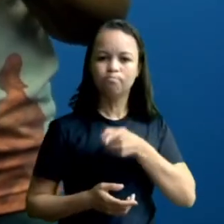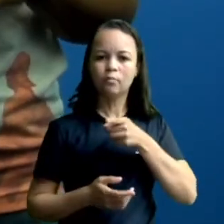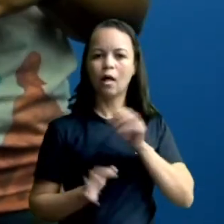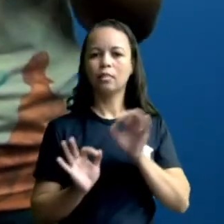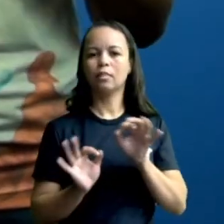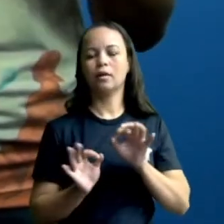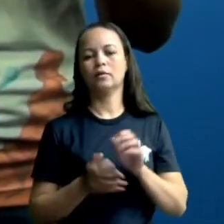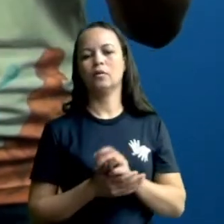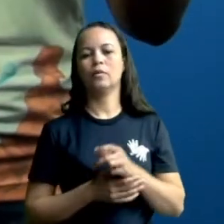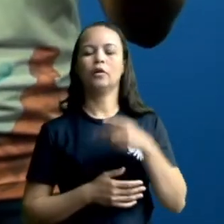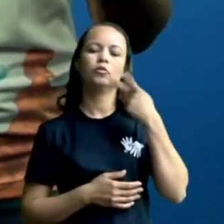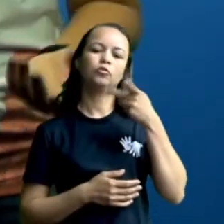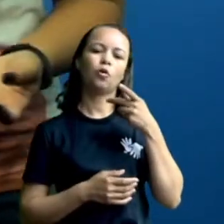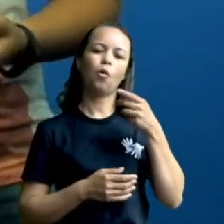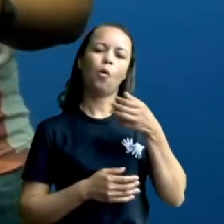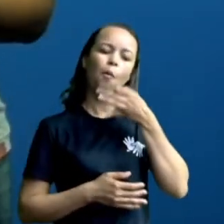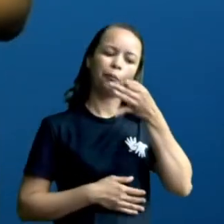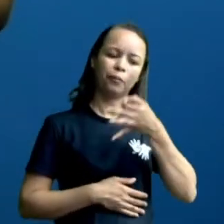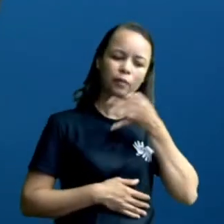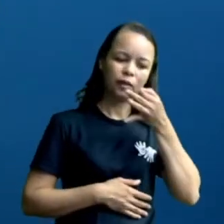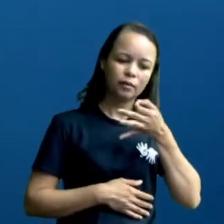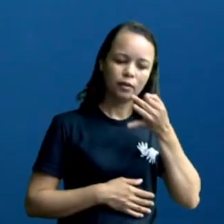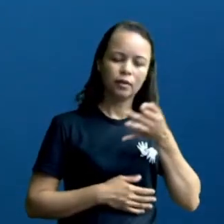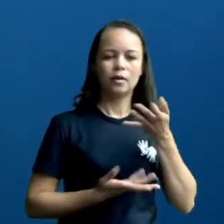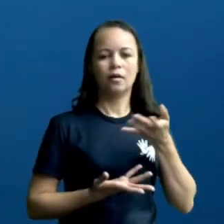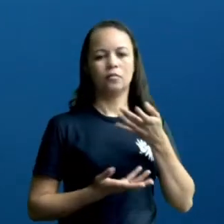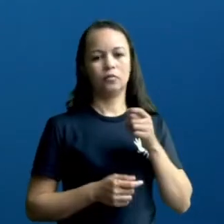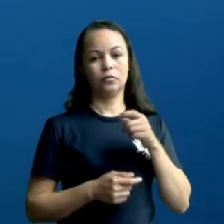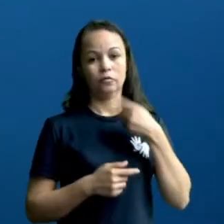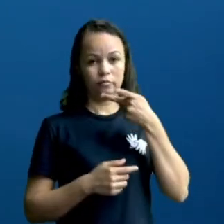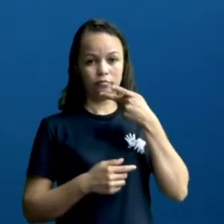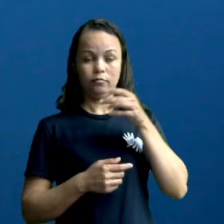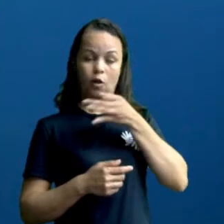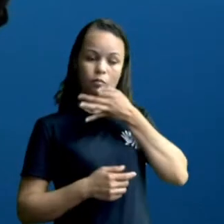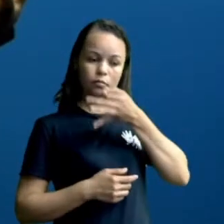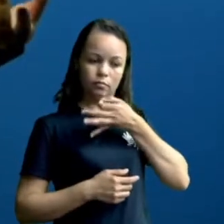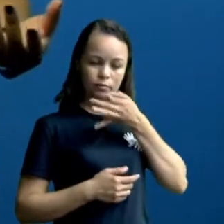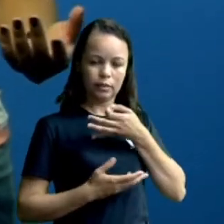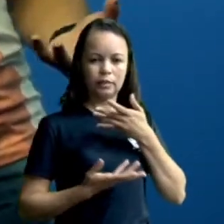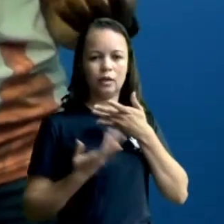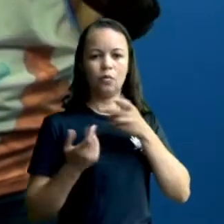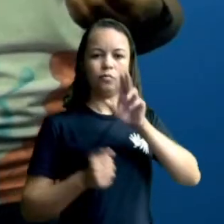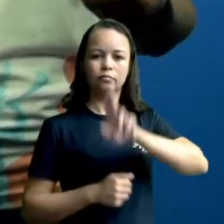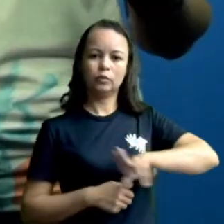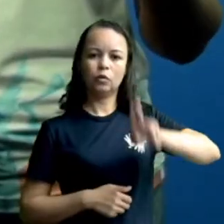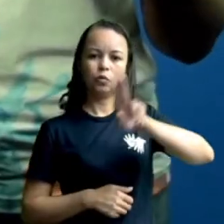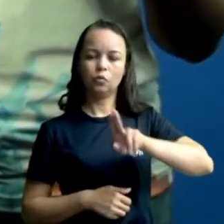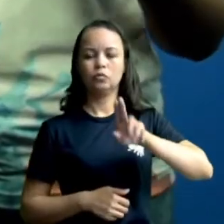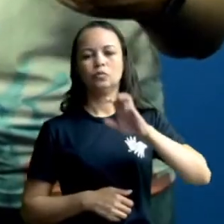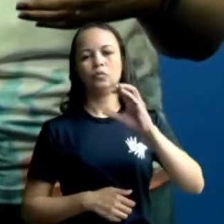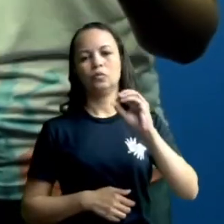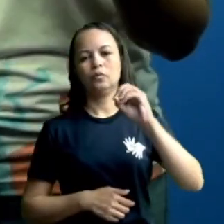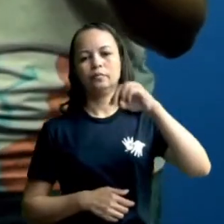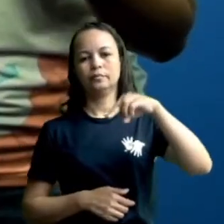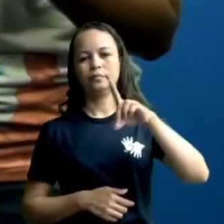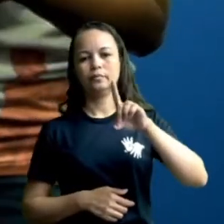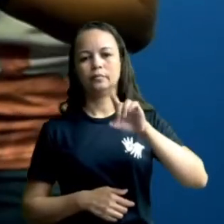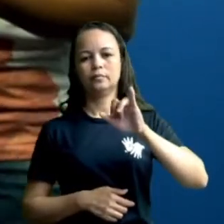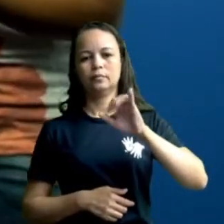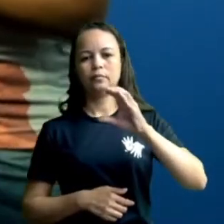autoritária. Eu dou uma sugestão. Então, quando eu estiver dando uma sugestão, eu também uso o